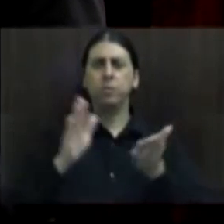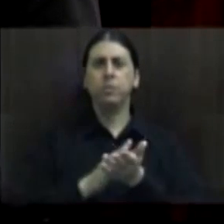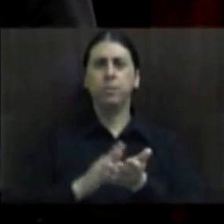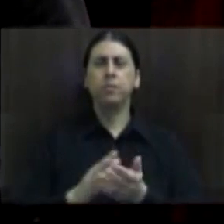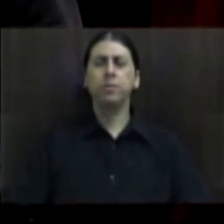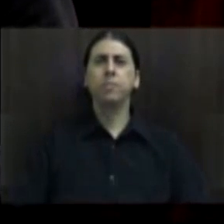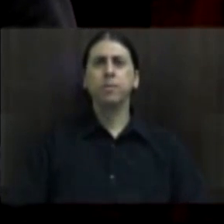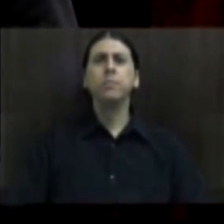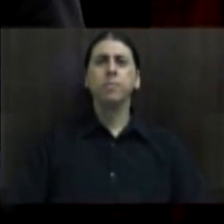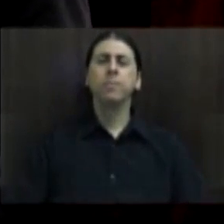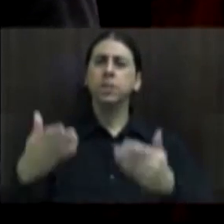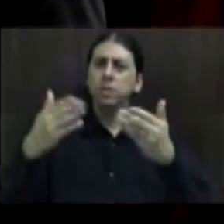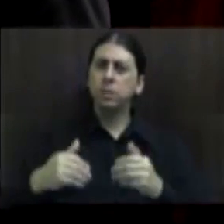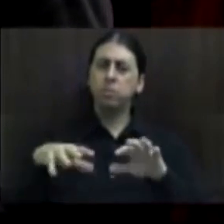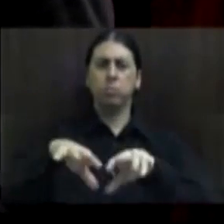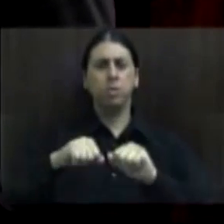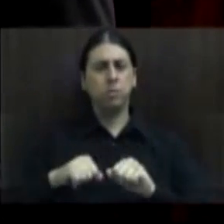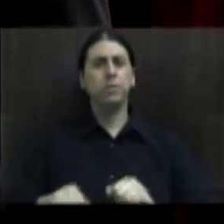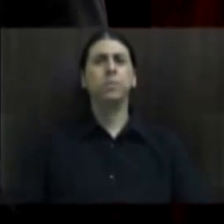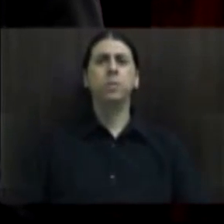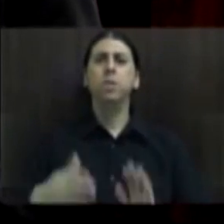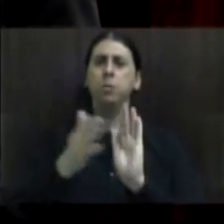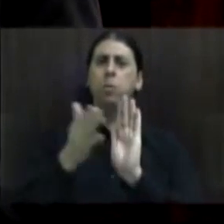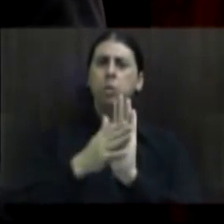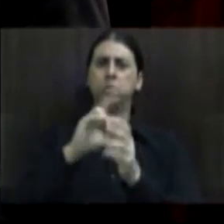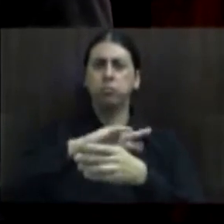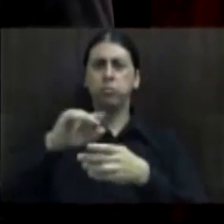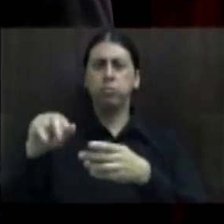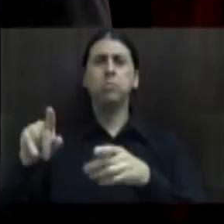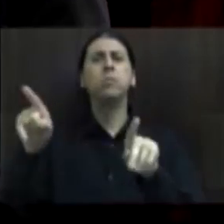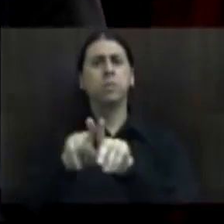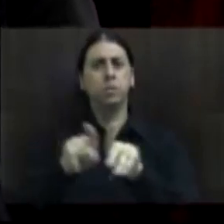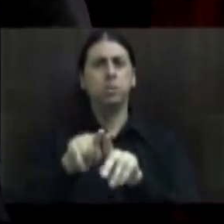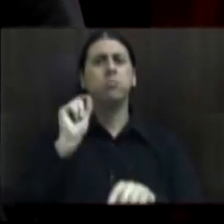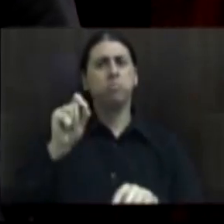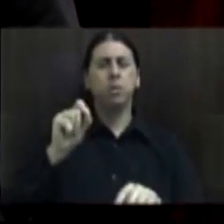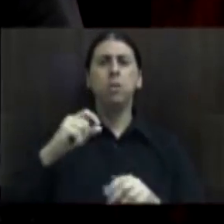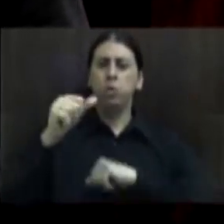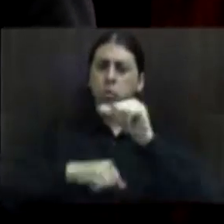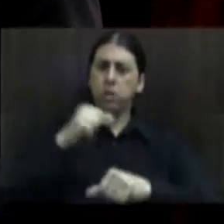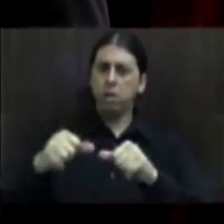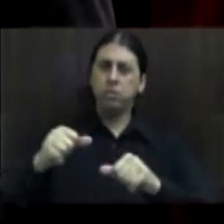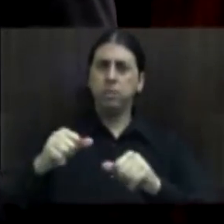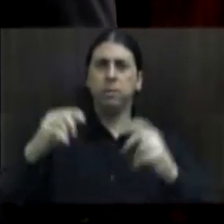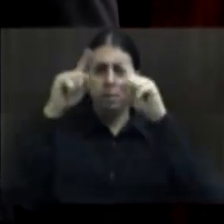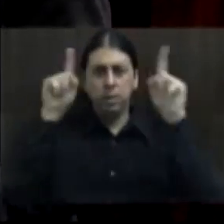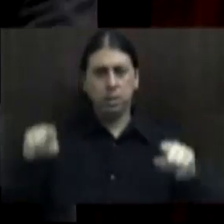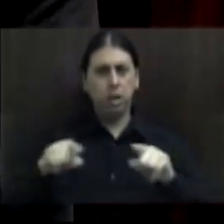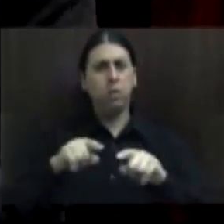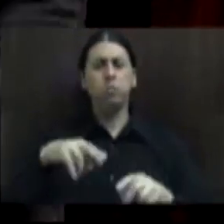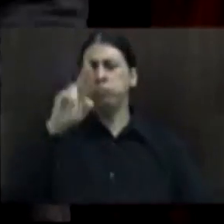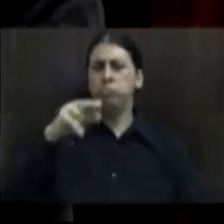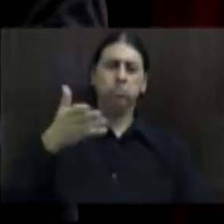traz que traz esta propostas para mudarmos um cenário